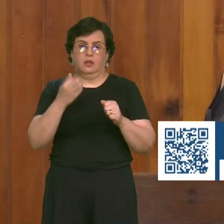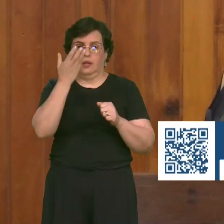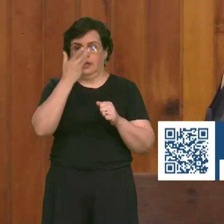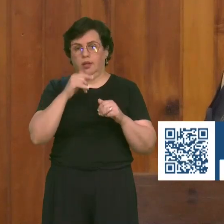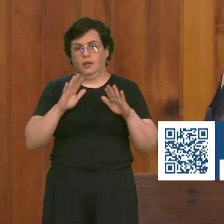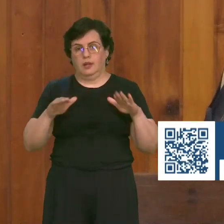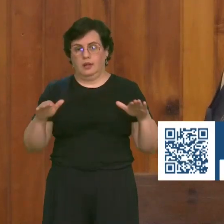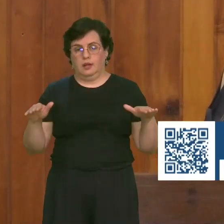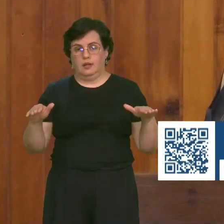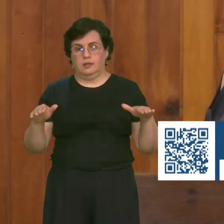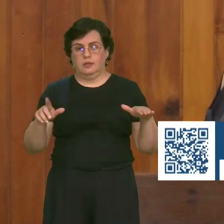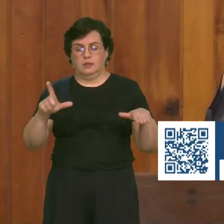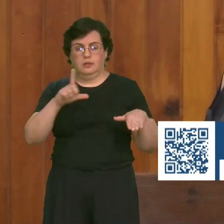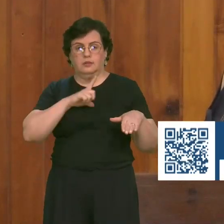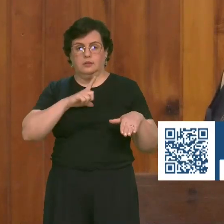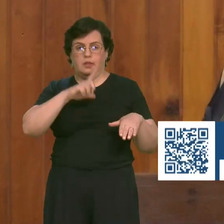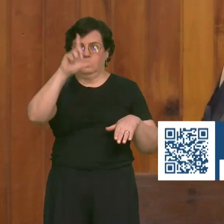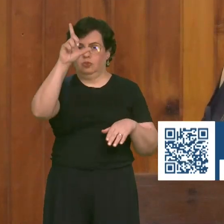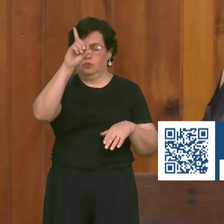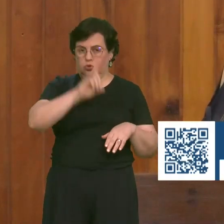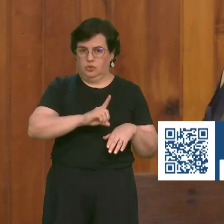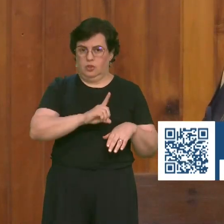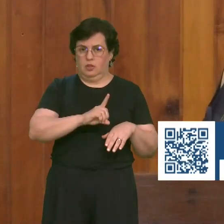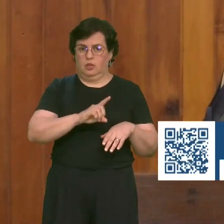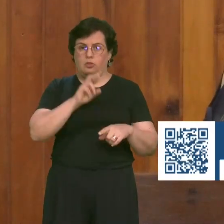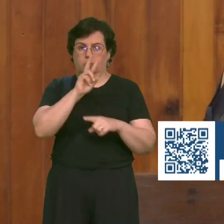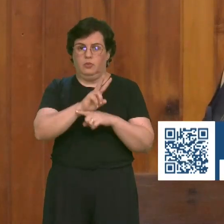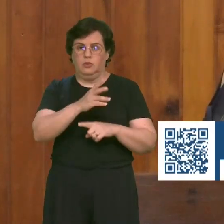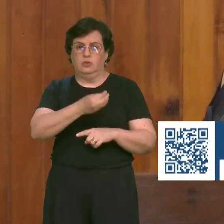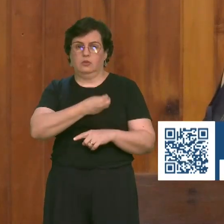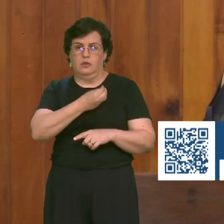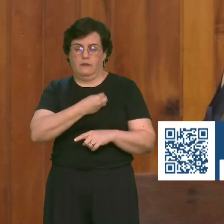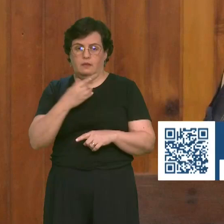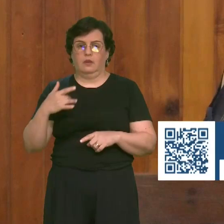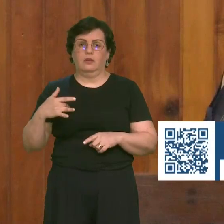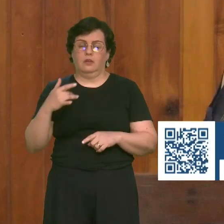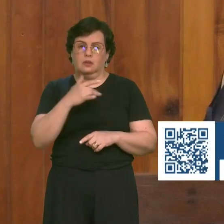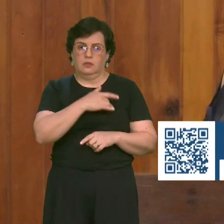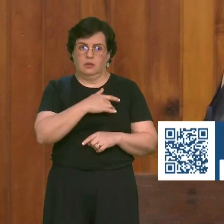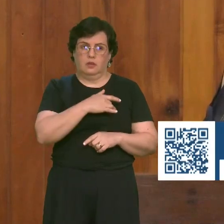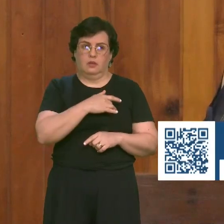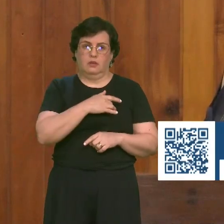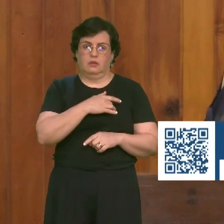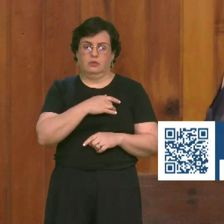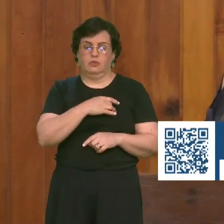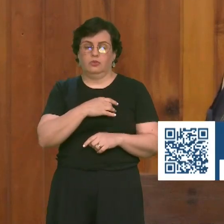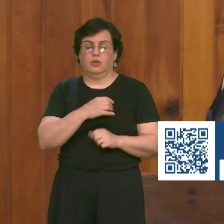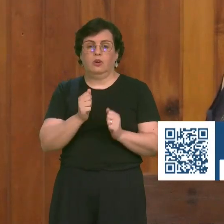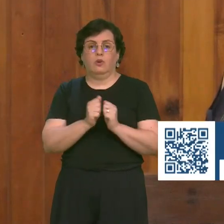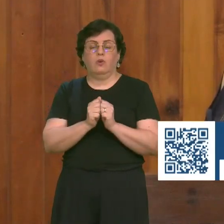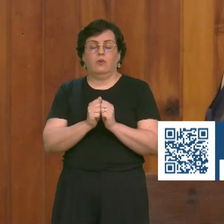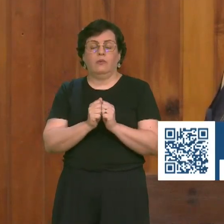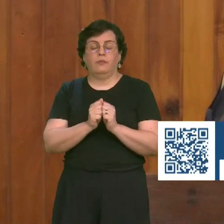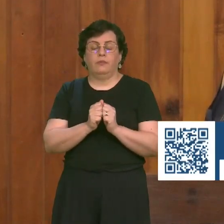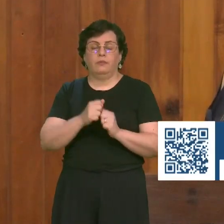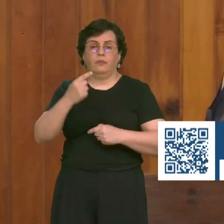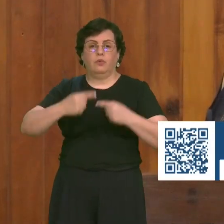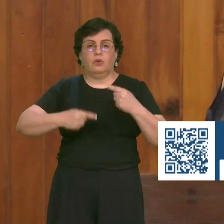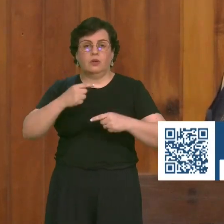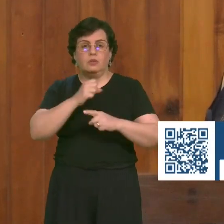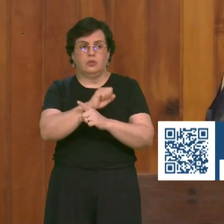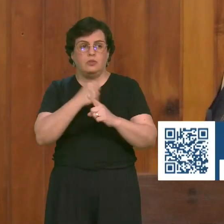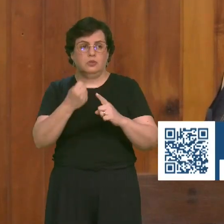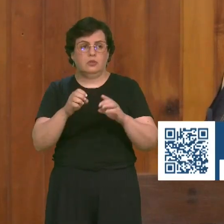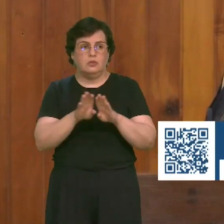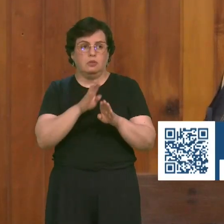proteção vida e saúde mediante efetivação de políticas sociais e políticas